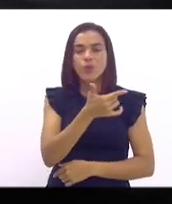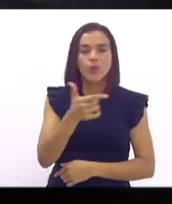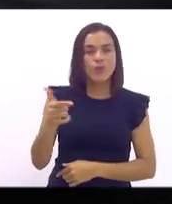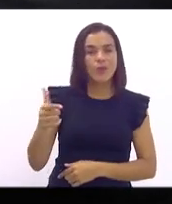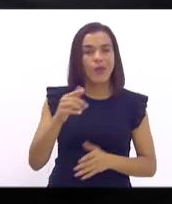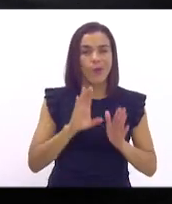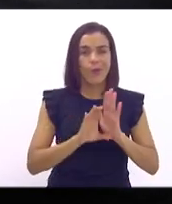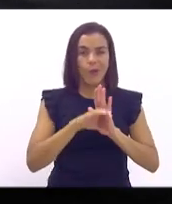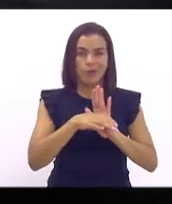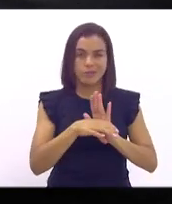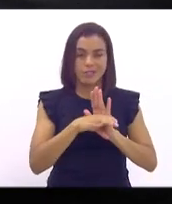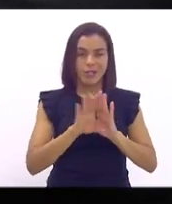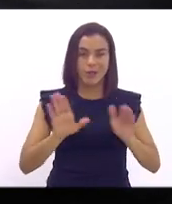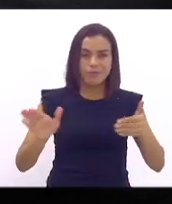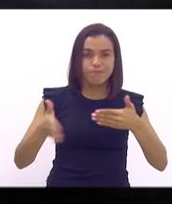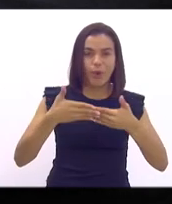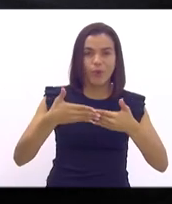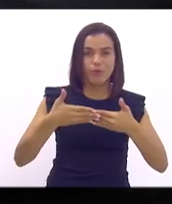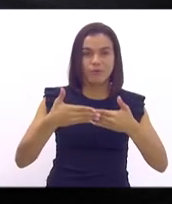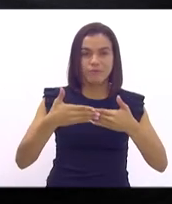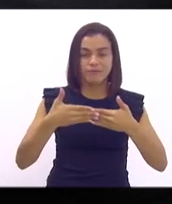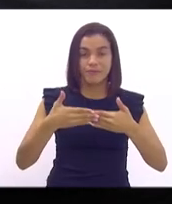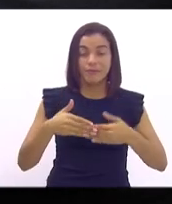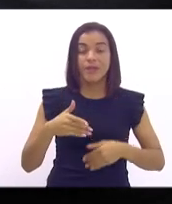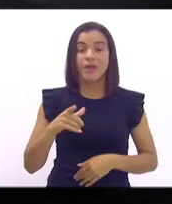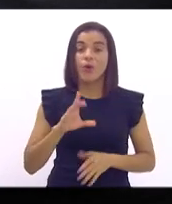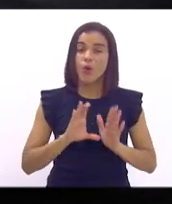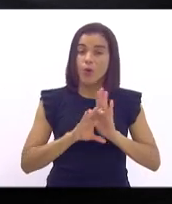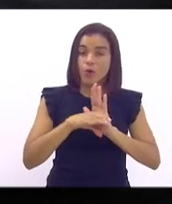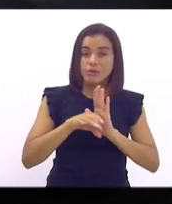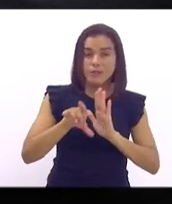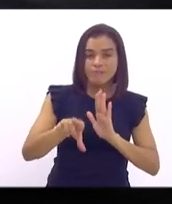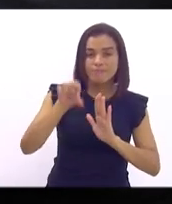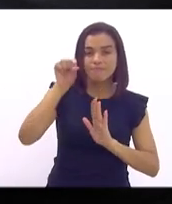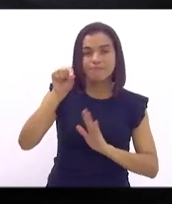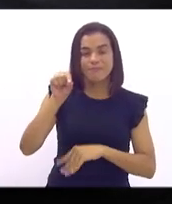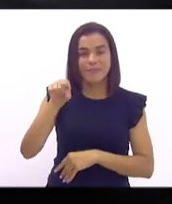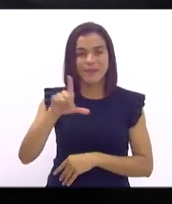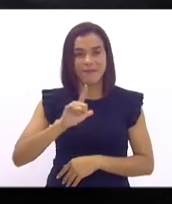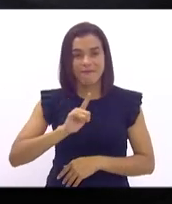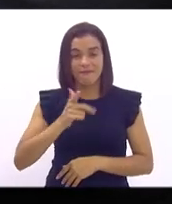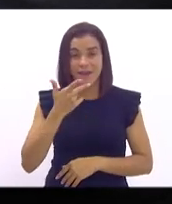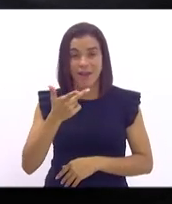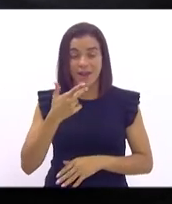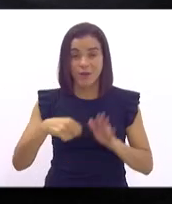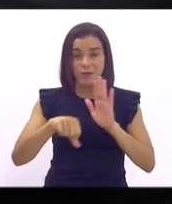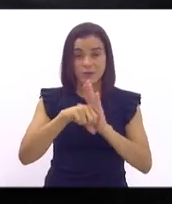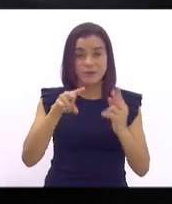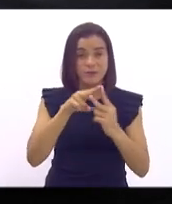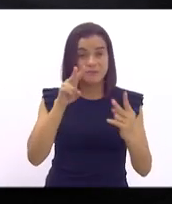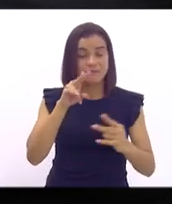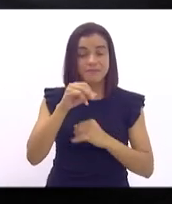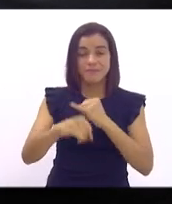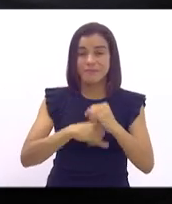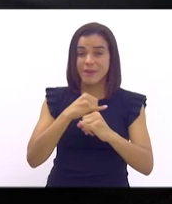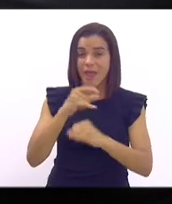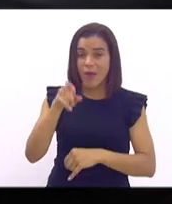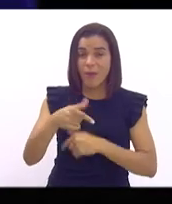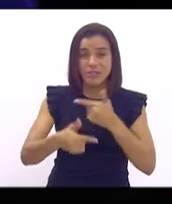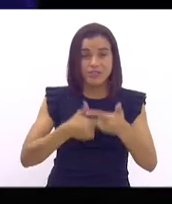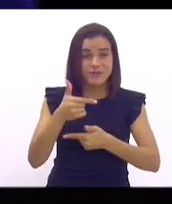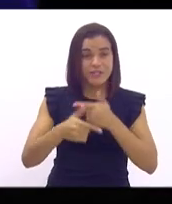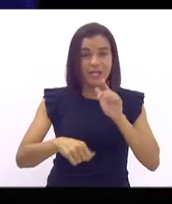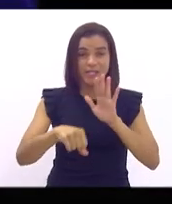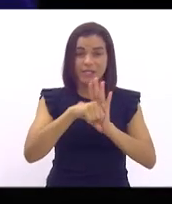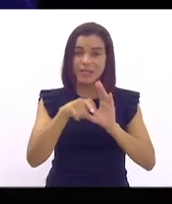e nenhum conceito fechado. Então, ali nesse conceito que eu escolhi, ele diz que o crime cibernético é uma atividade criminosa que tem